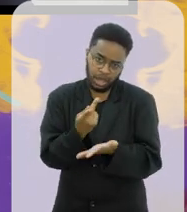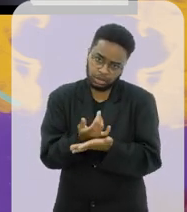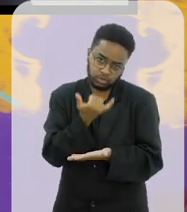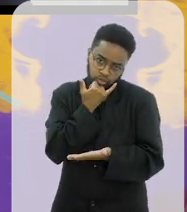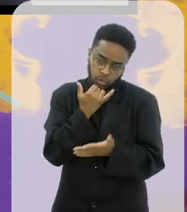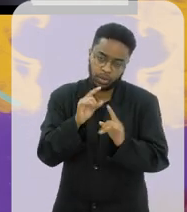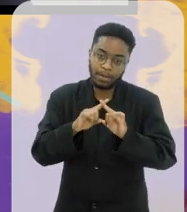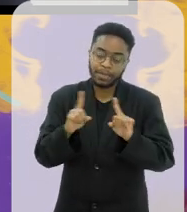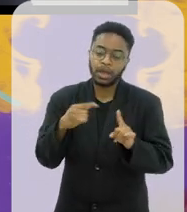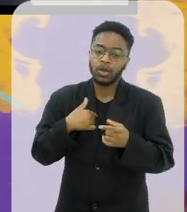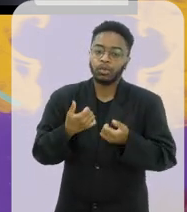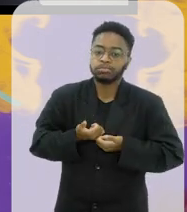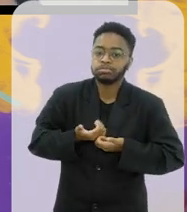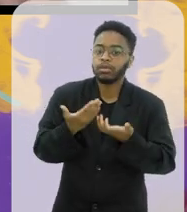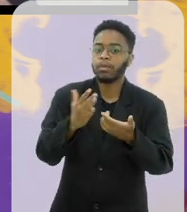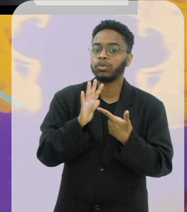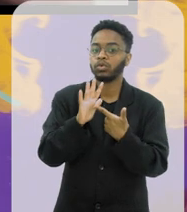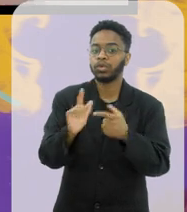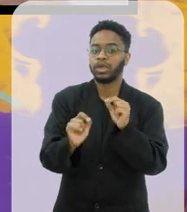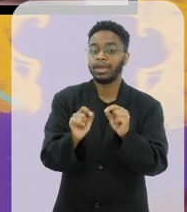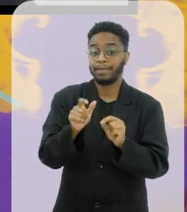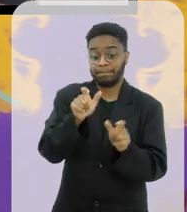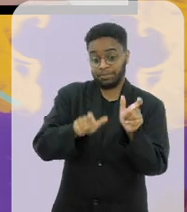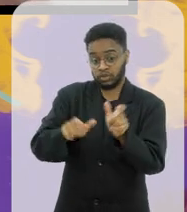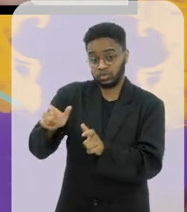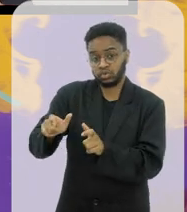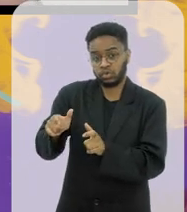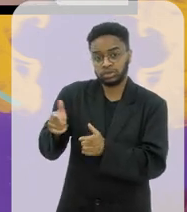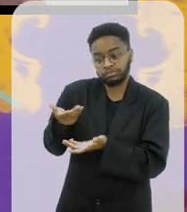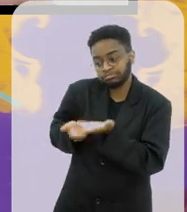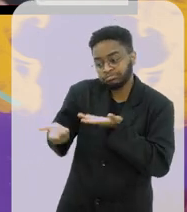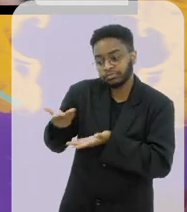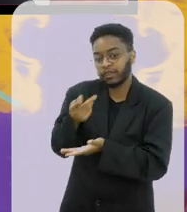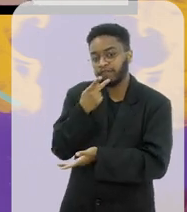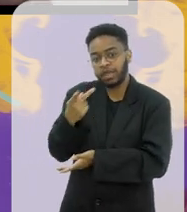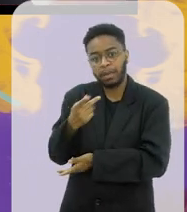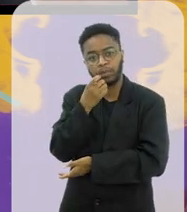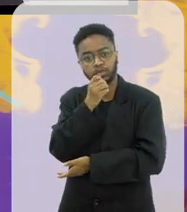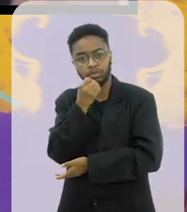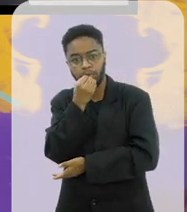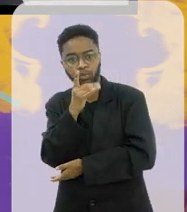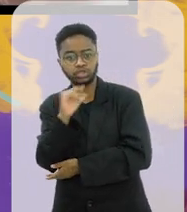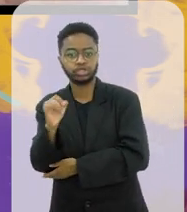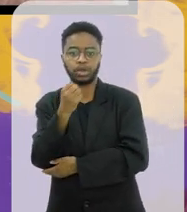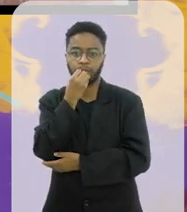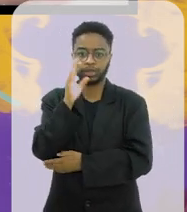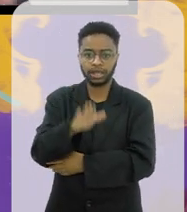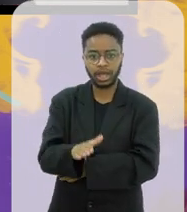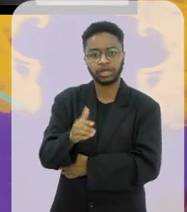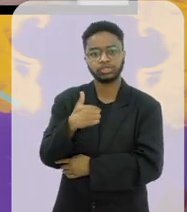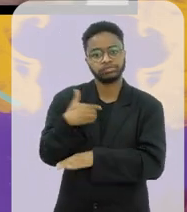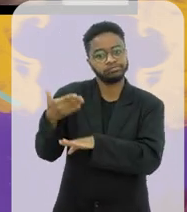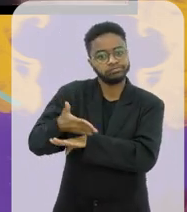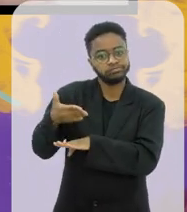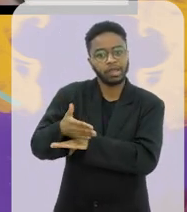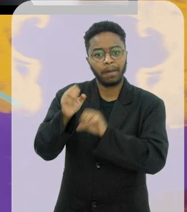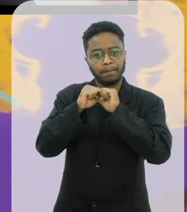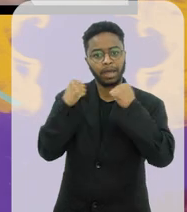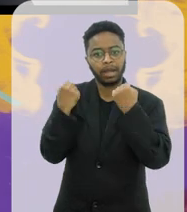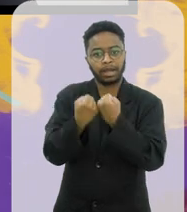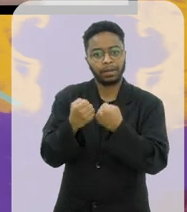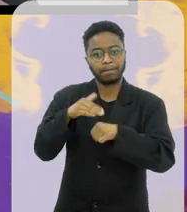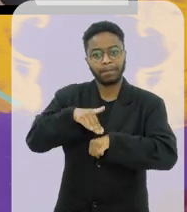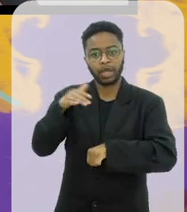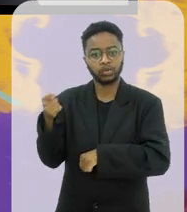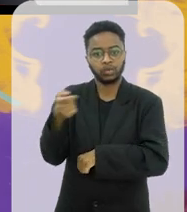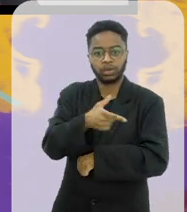mas estou trazendo um relato de pessoas que convivem, me dão bom dia, me dão boa tarde, porque eu convivo mais no Maracanã do que propriamente dito